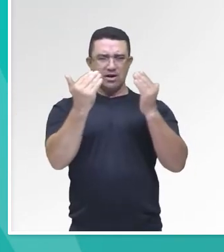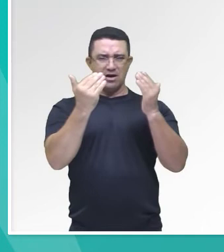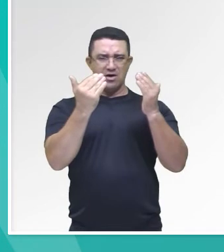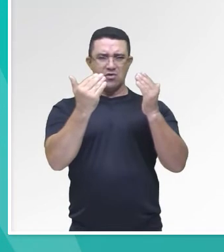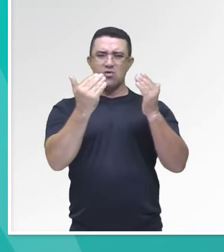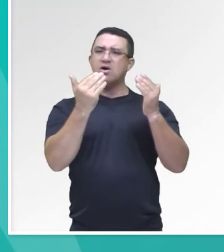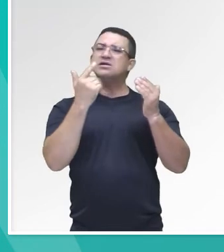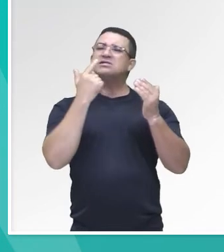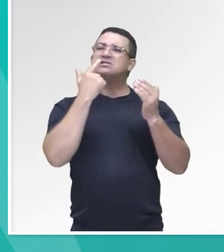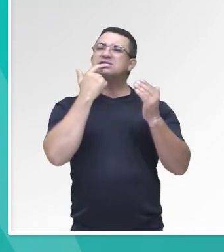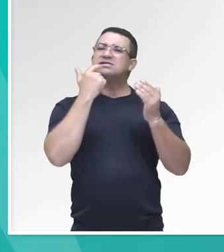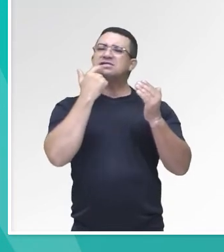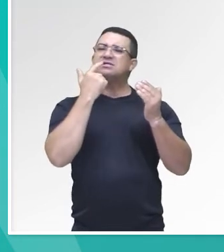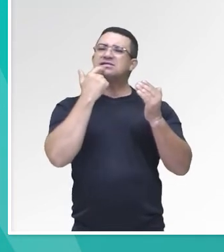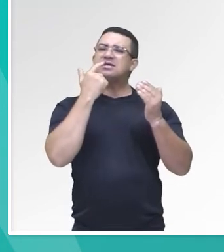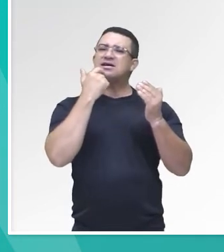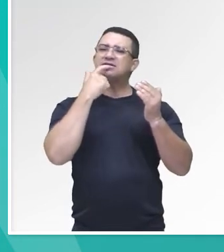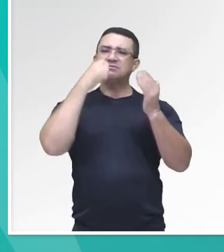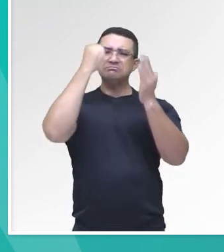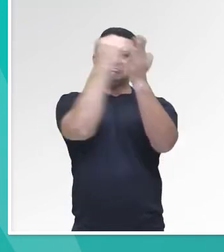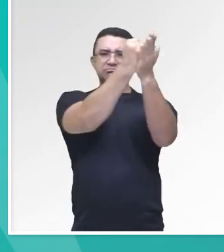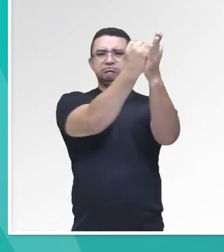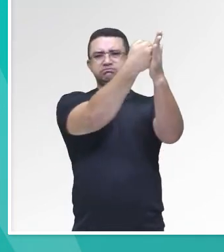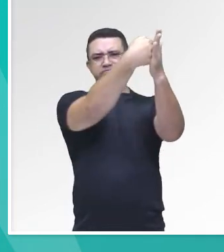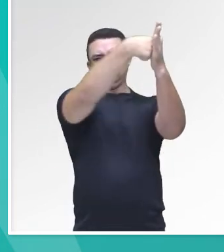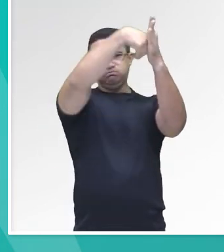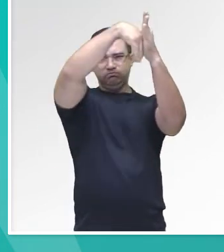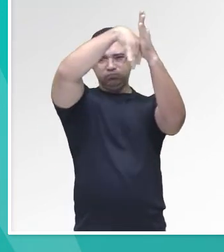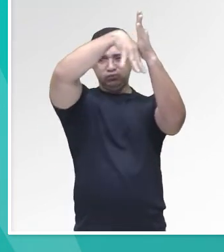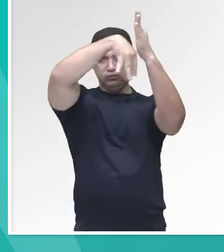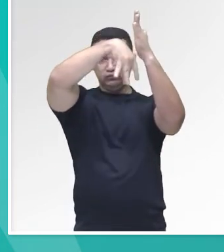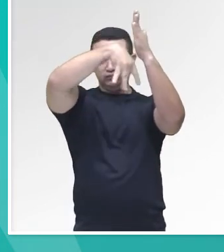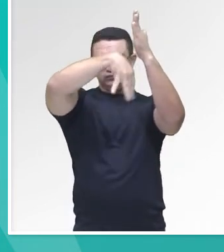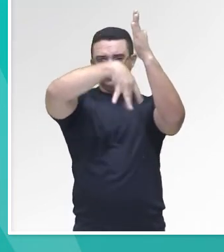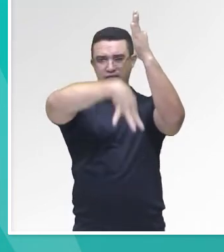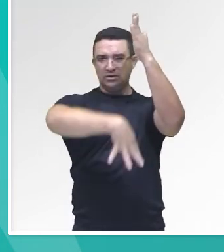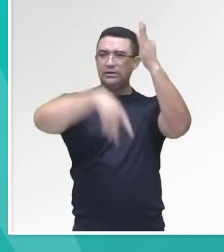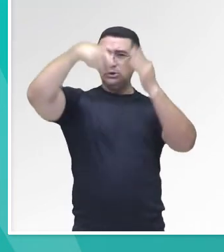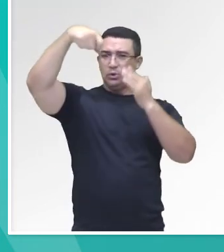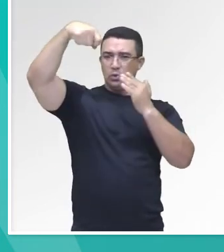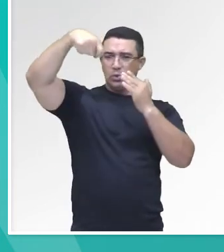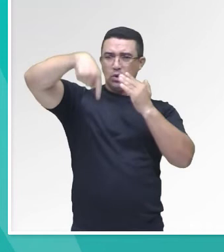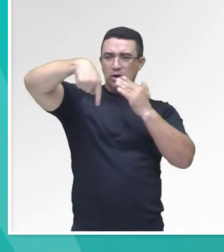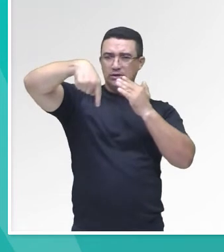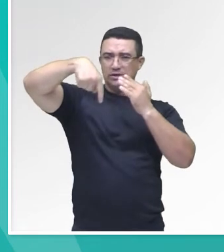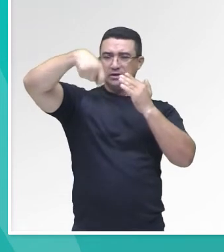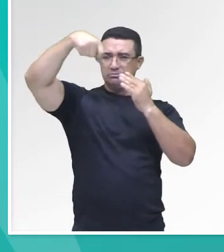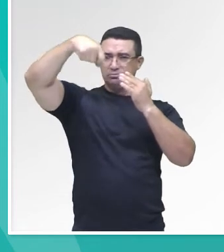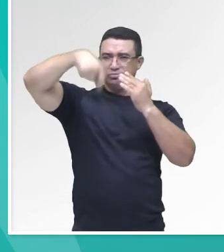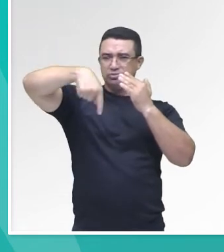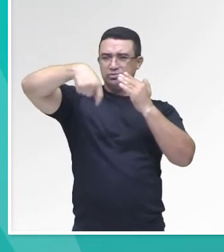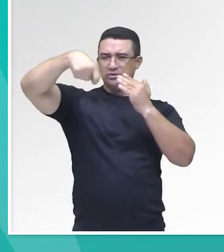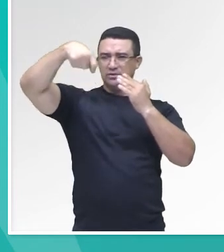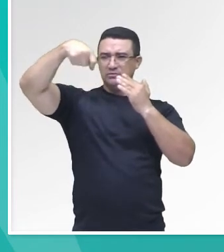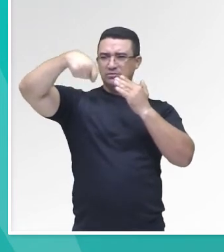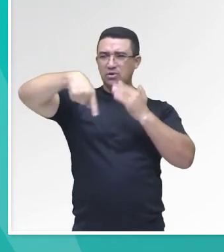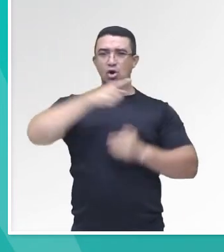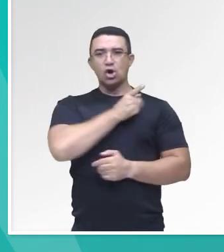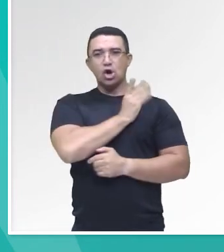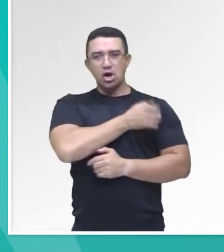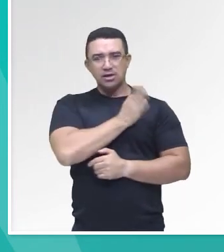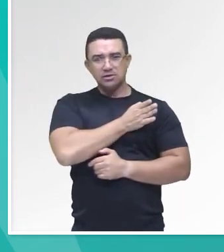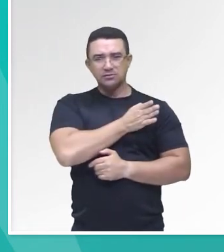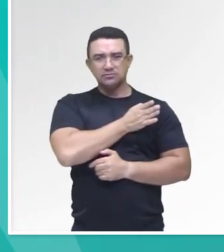estivesse derramando, não é verdade? Quando ele diz, ó, gota a gota do coração. Então,